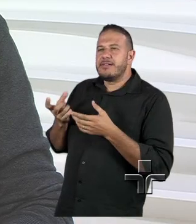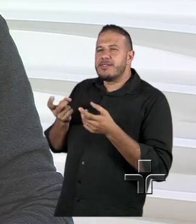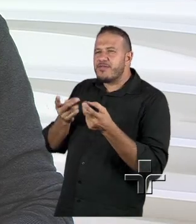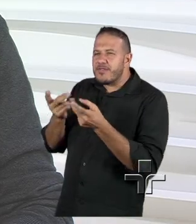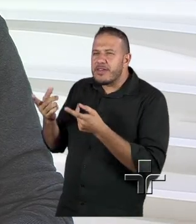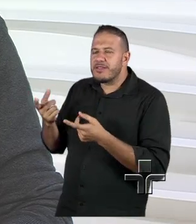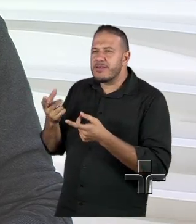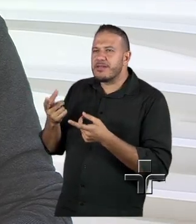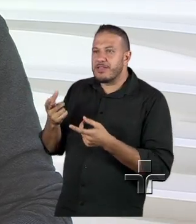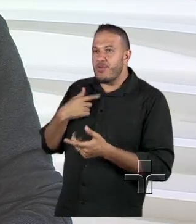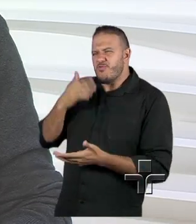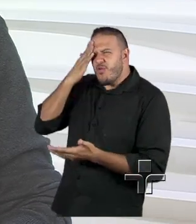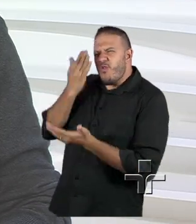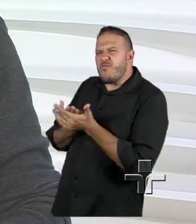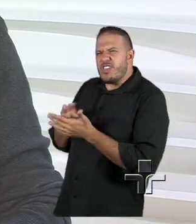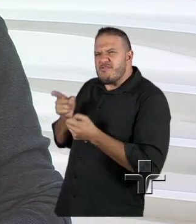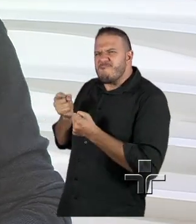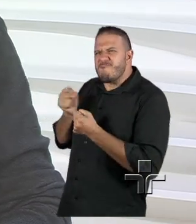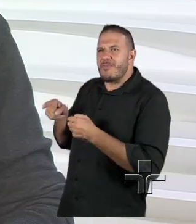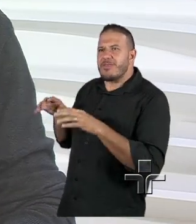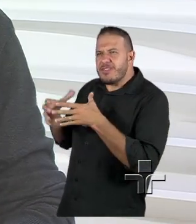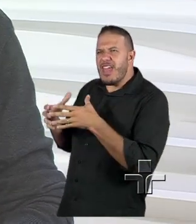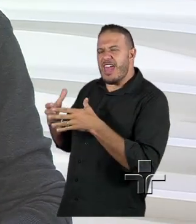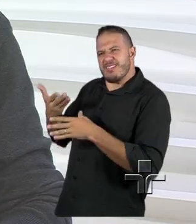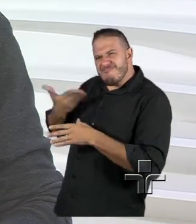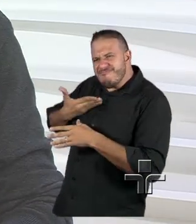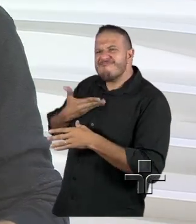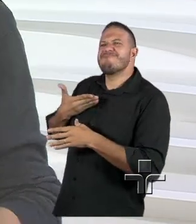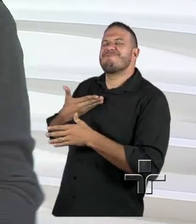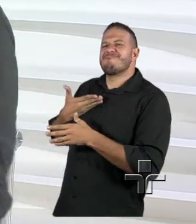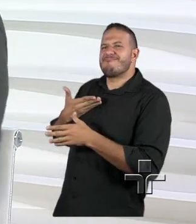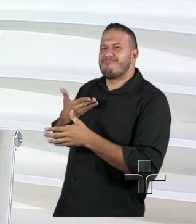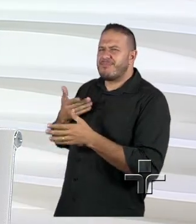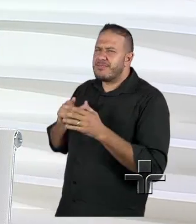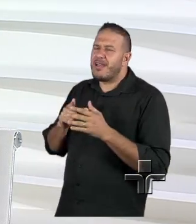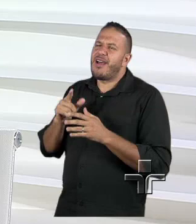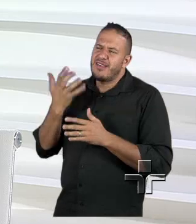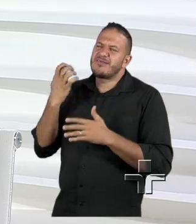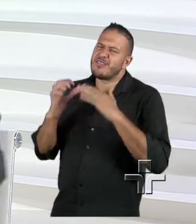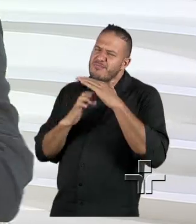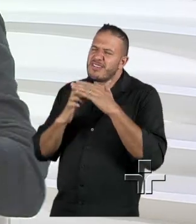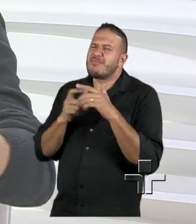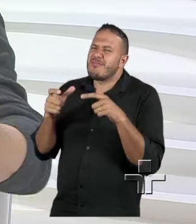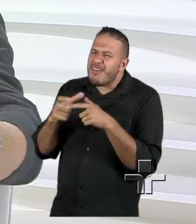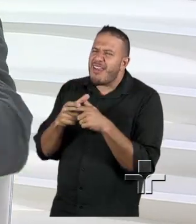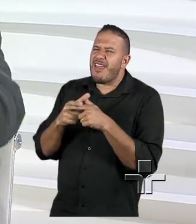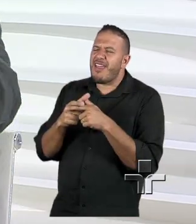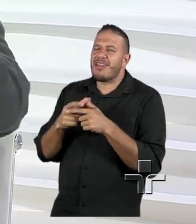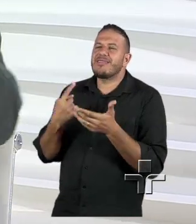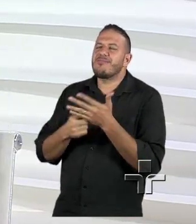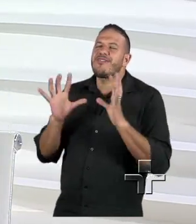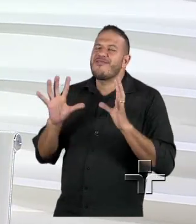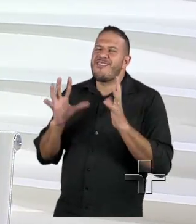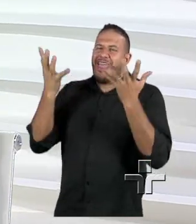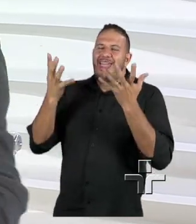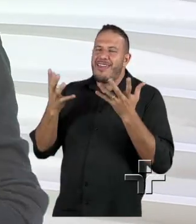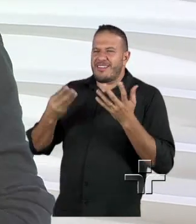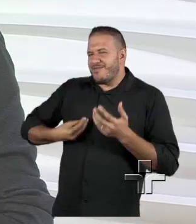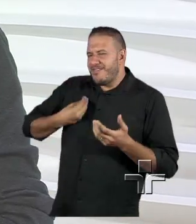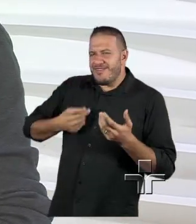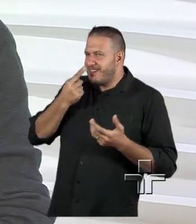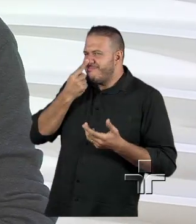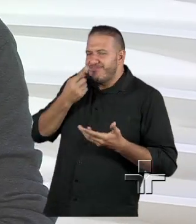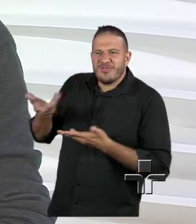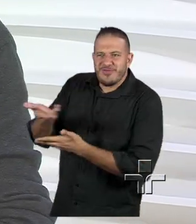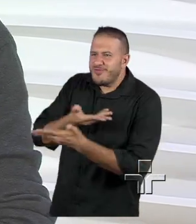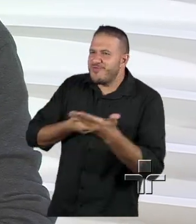e eu confiei muito neles, eu fiquei muito amigo deles. A empresa era pequenininha, a gente fazia muitas festas de final, sabe? Vivia juntos e